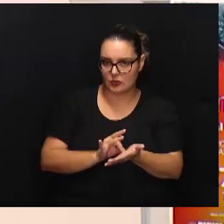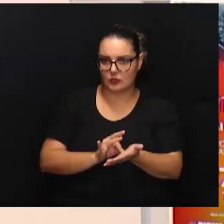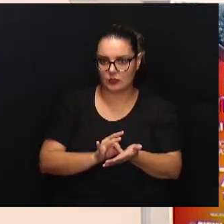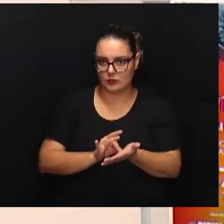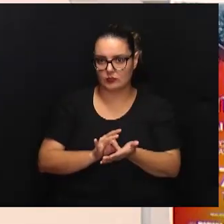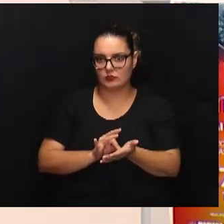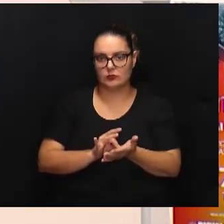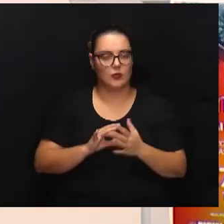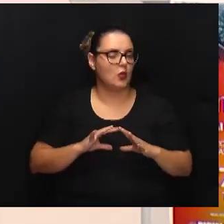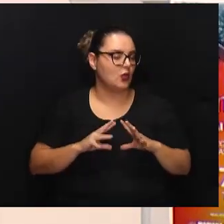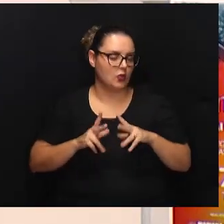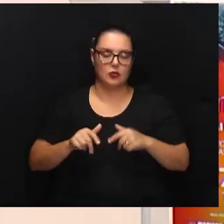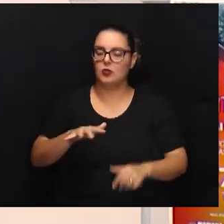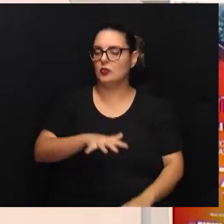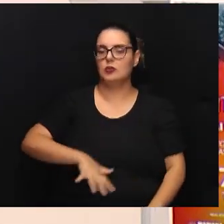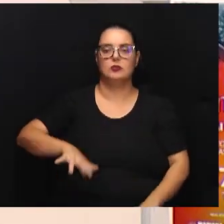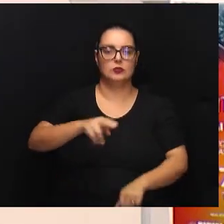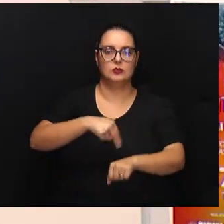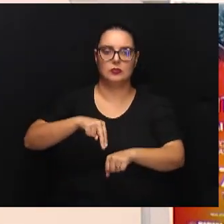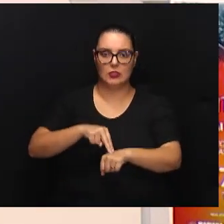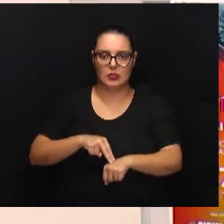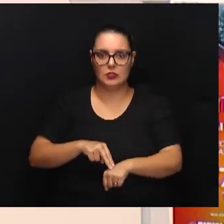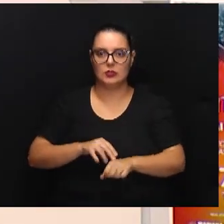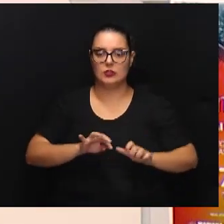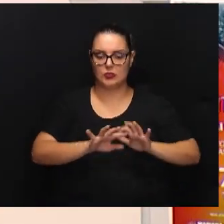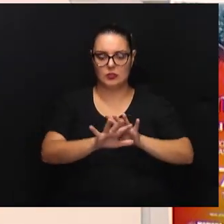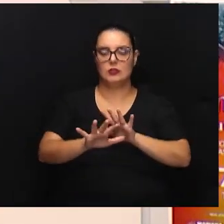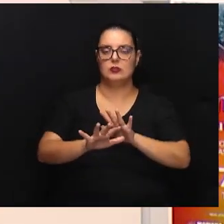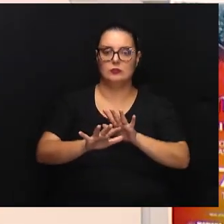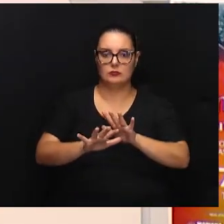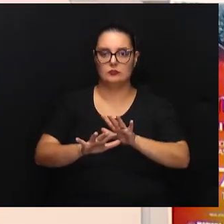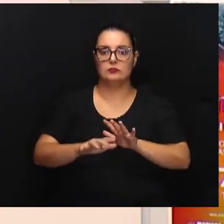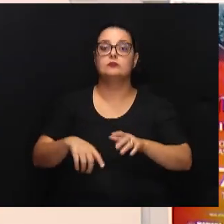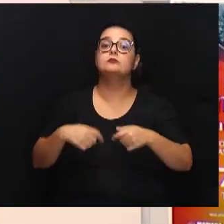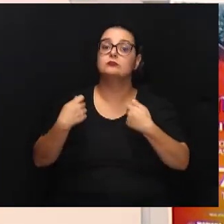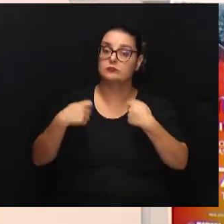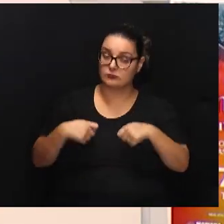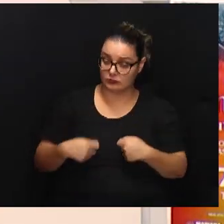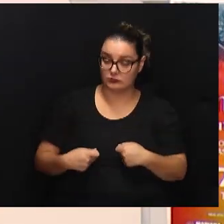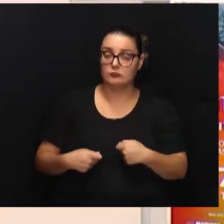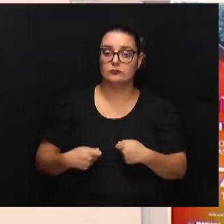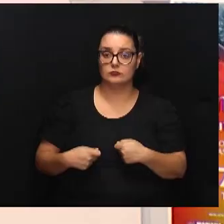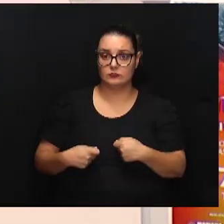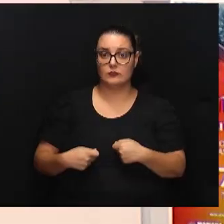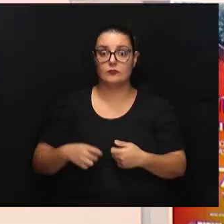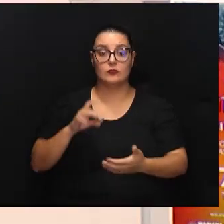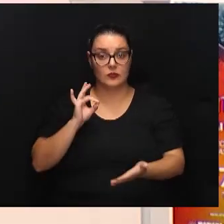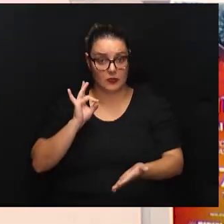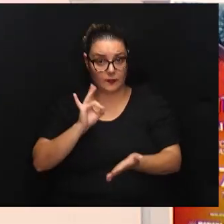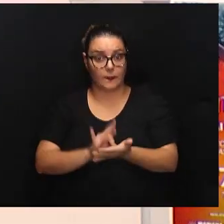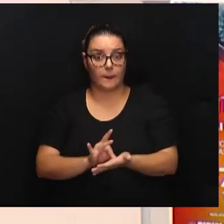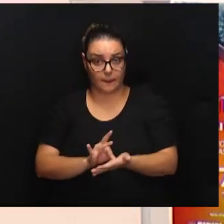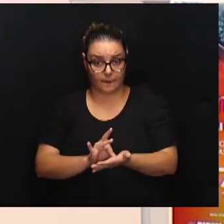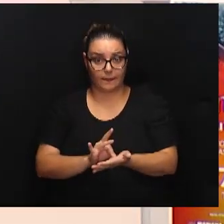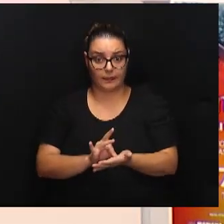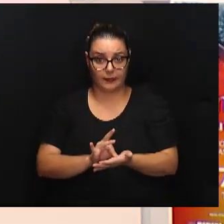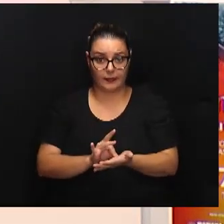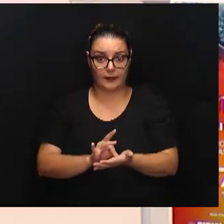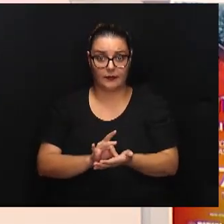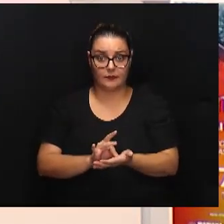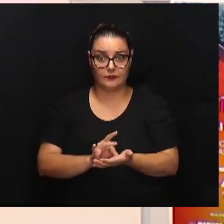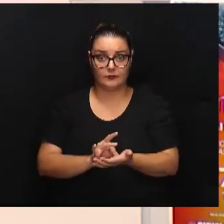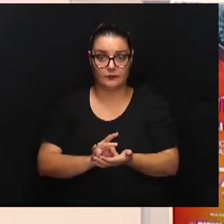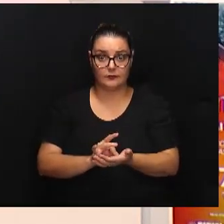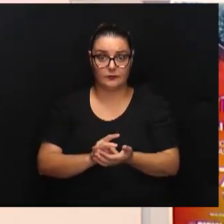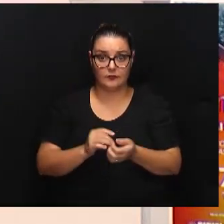das paradas, é que ainda precisamos, de fato, rasgar o véu do padrão